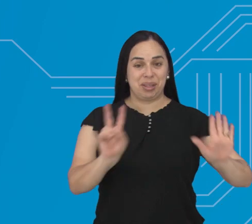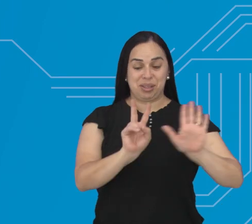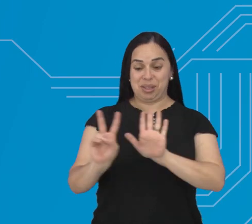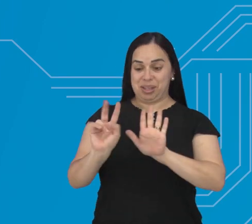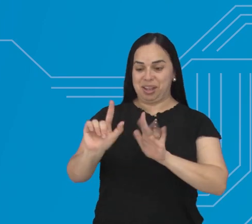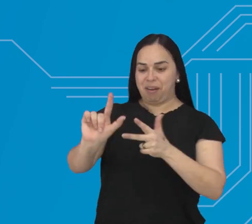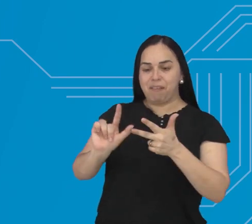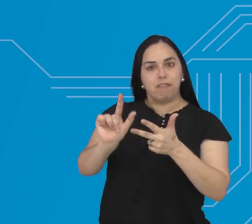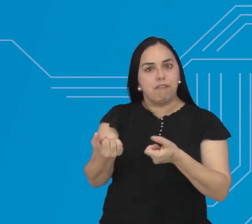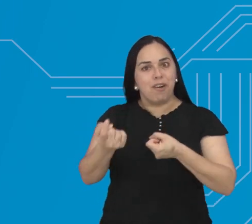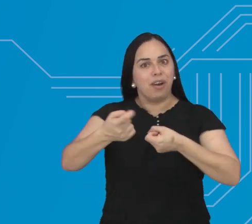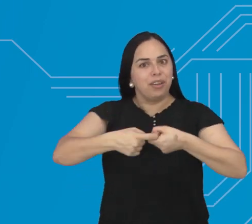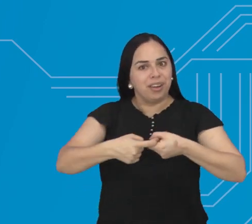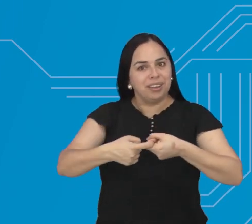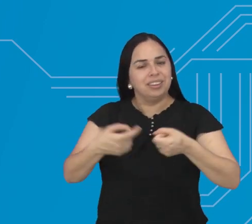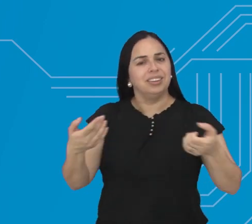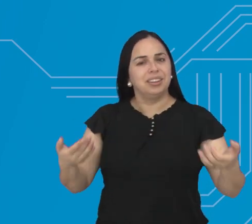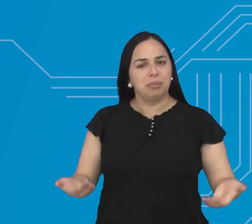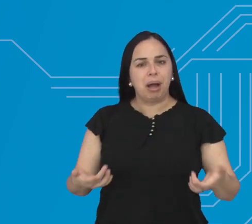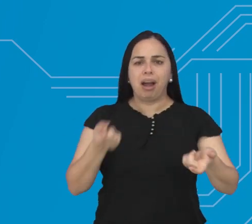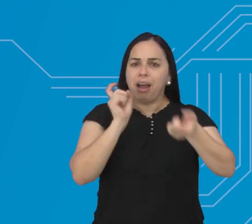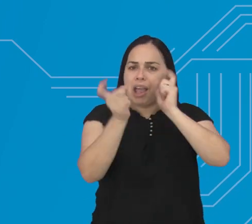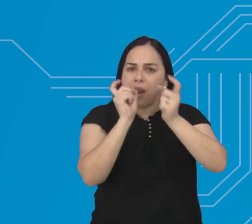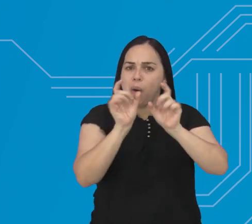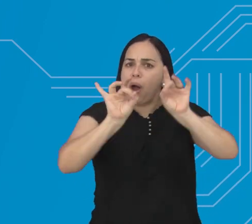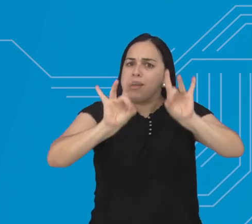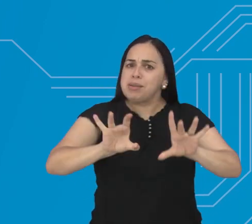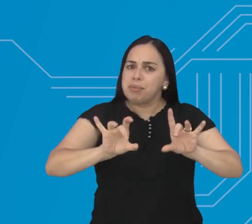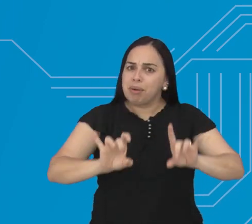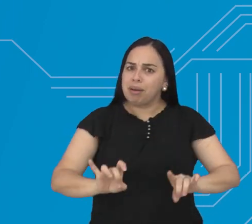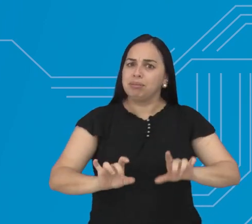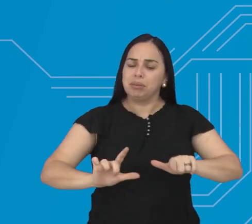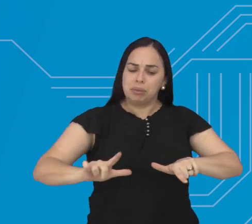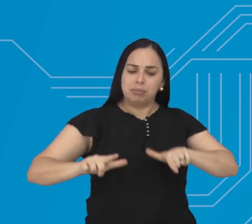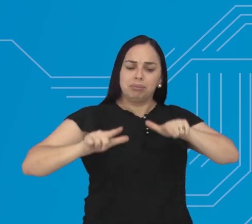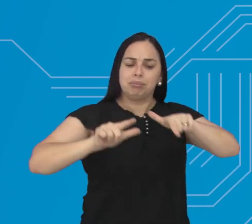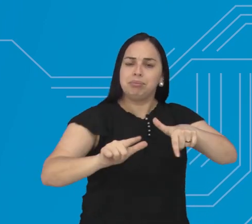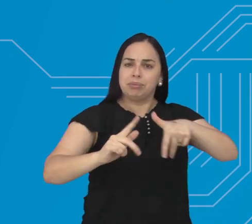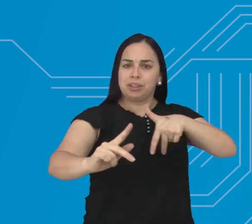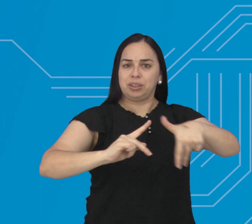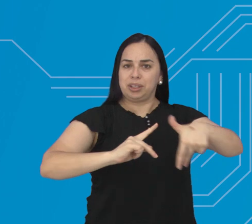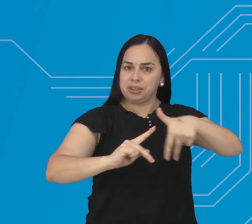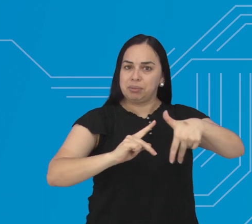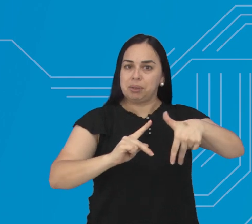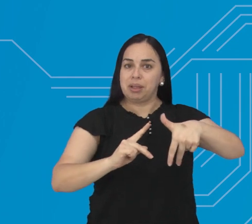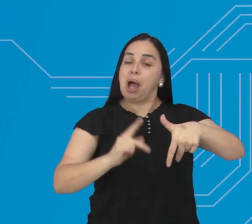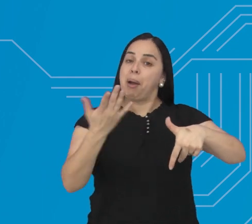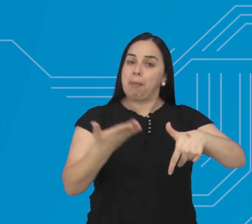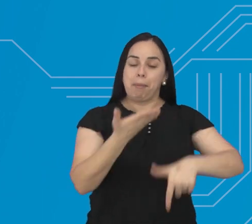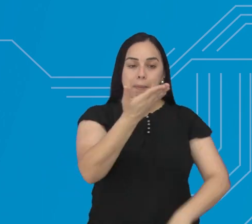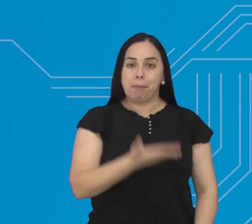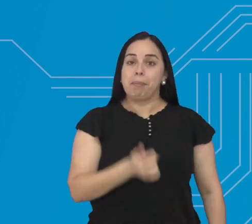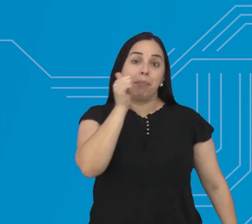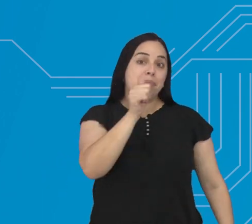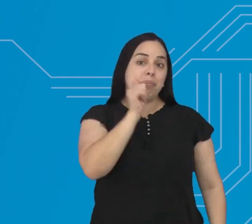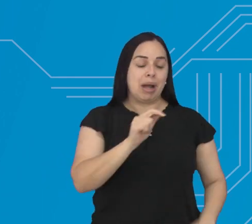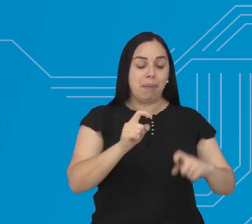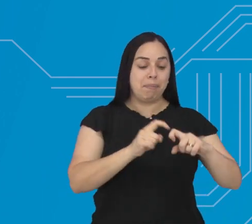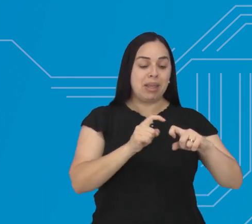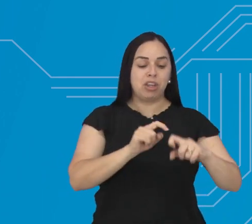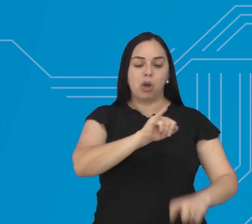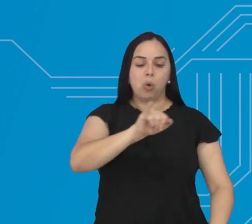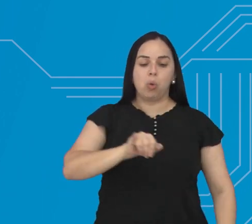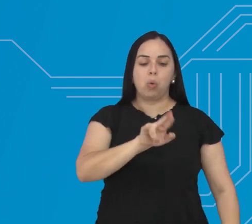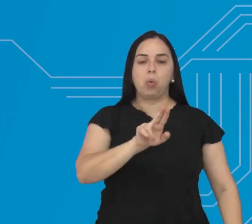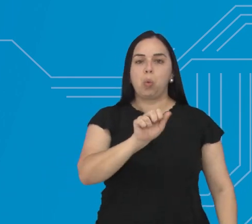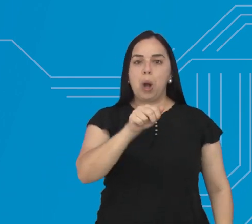O Semana Legislativa está de volta e uma sessão solene marcou a entrega do título de cidadã joseense à médica